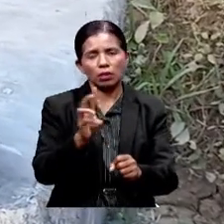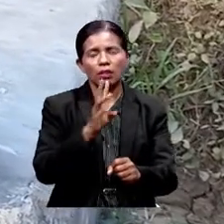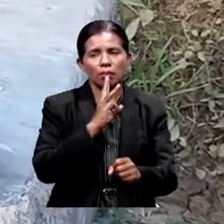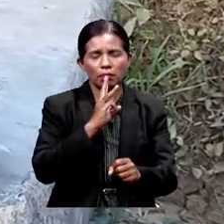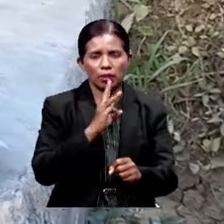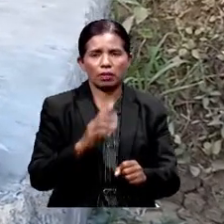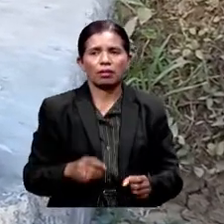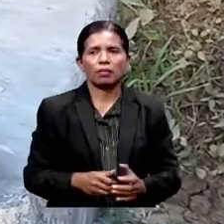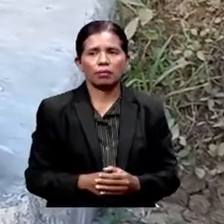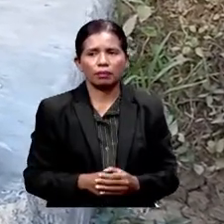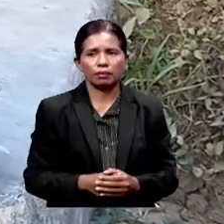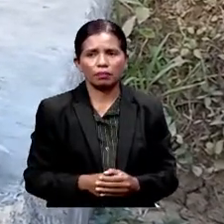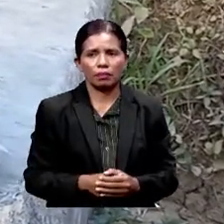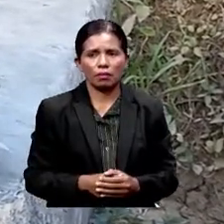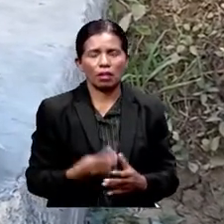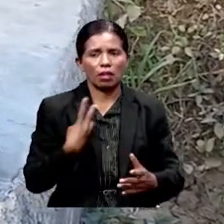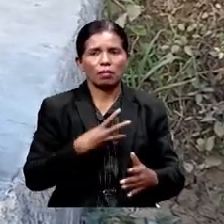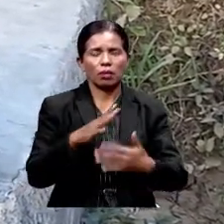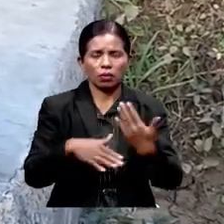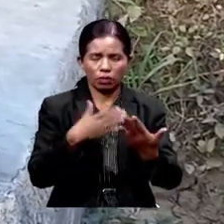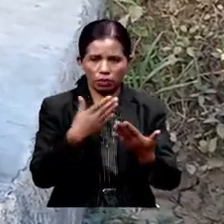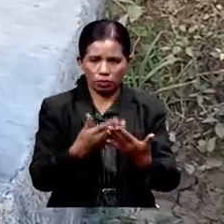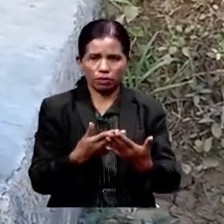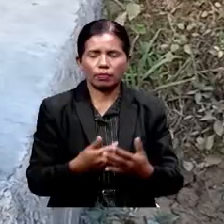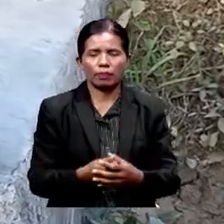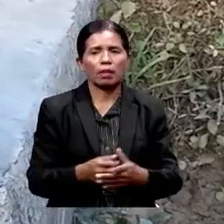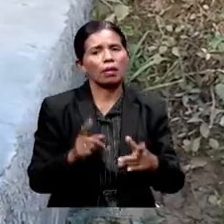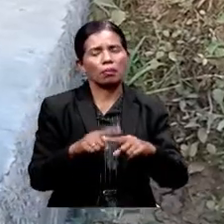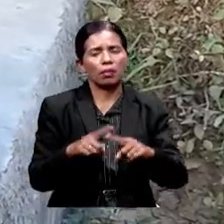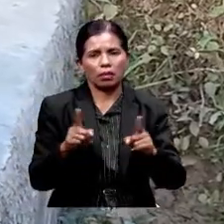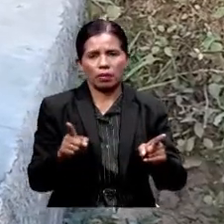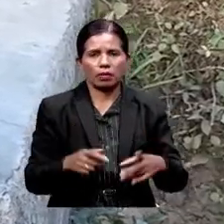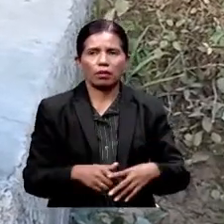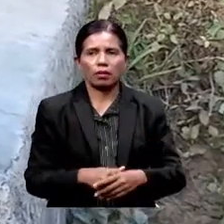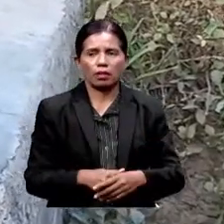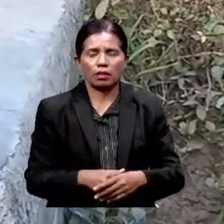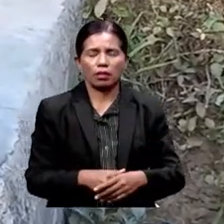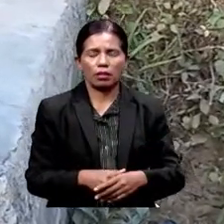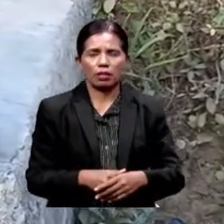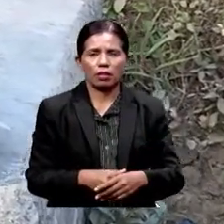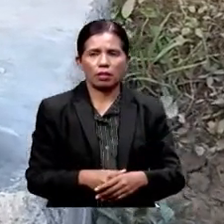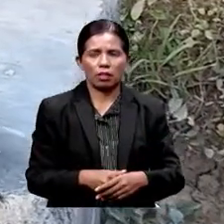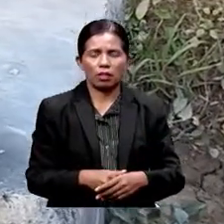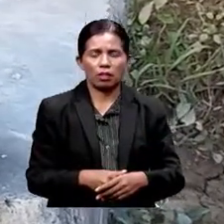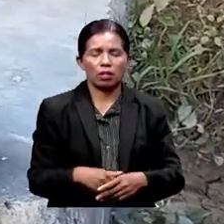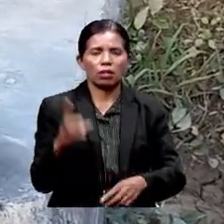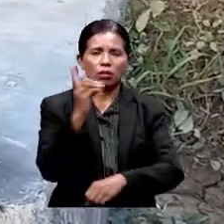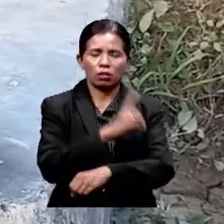nune bele toba ami, ami hutu. Mai be lorong kala maka ami mai